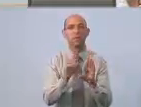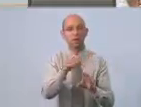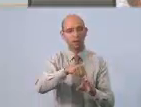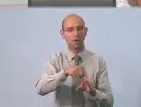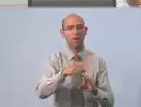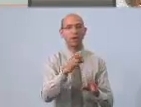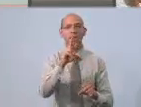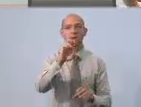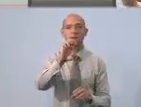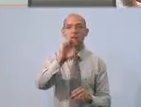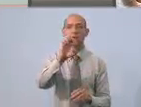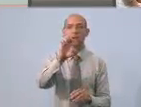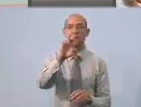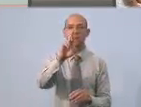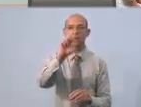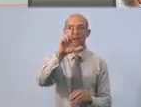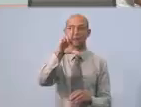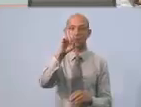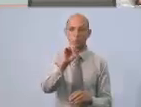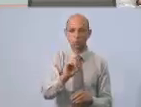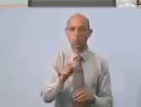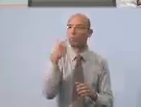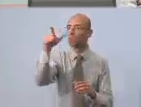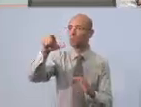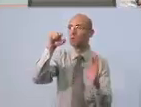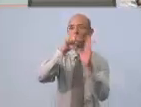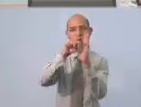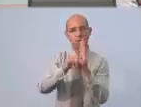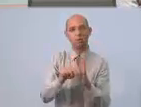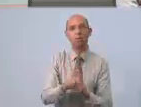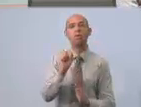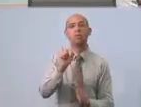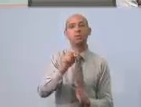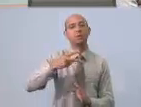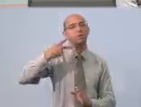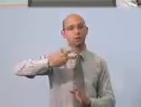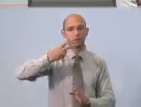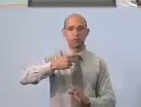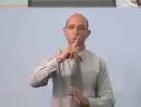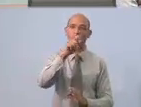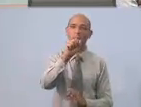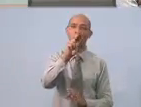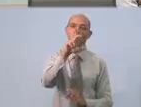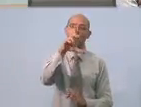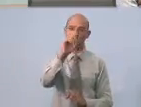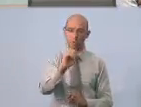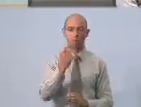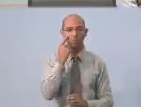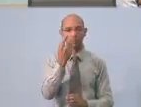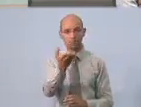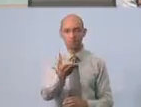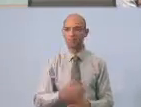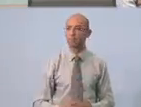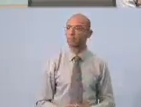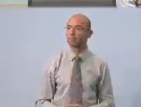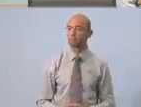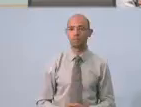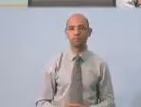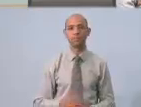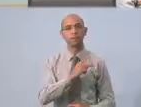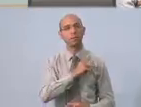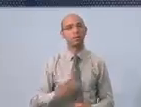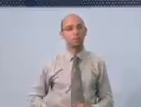Souza. Pela ordem, senhor presidente. Pela ordem, vereador Paulo Sérgio. Senhor presidente,